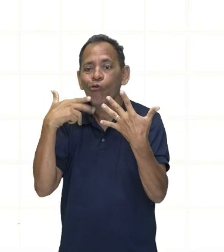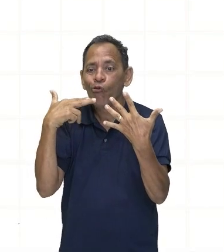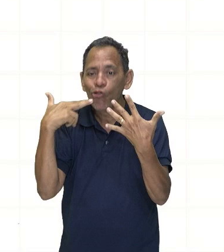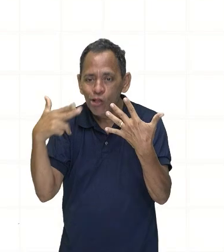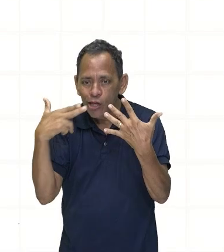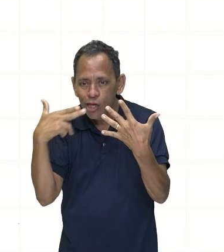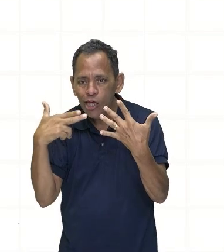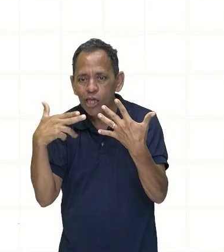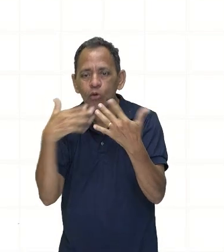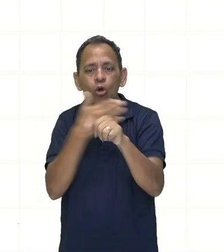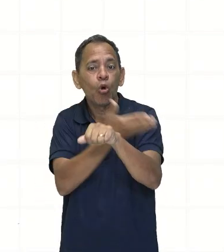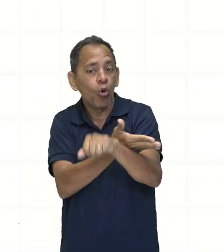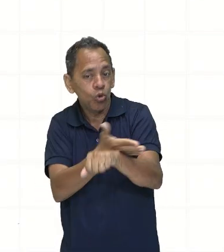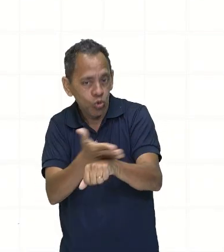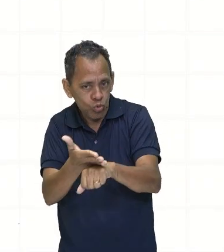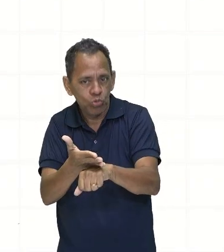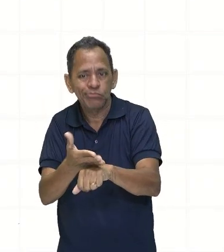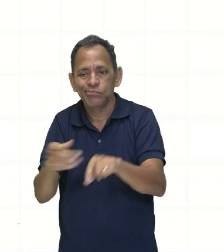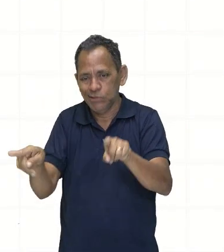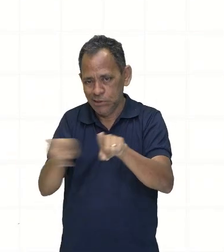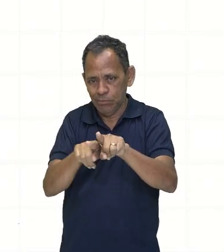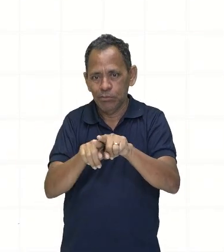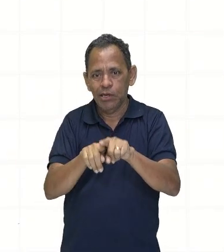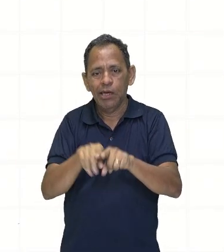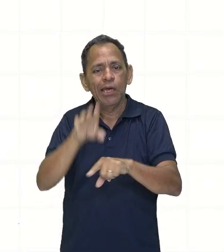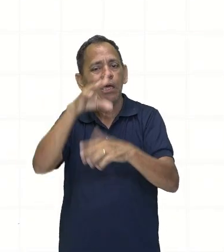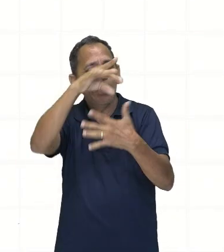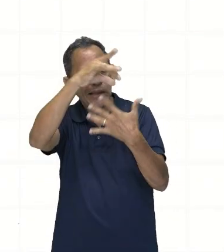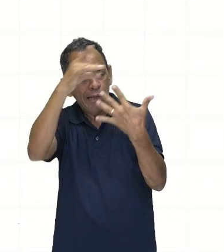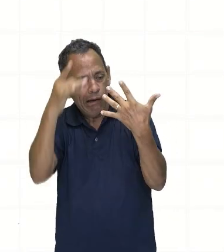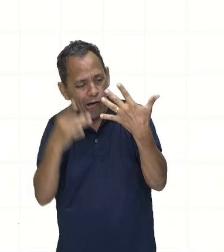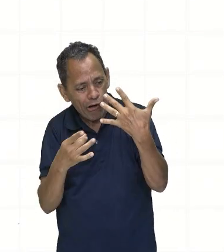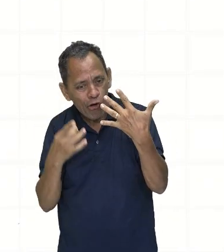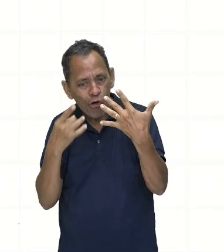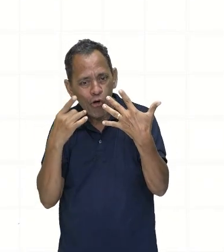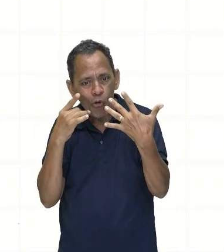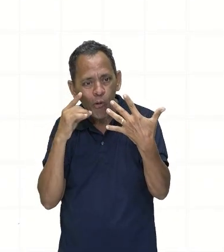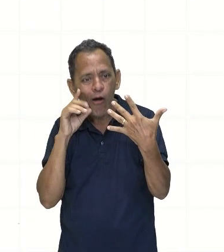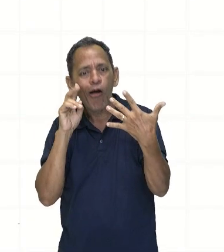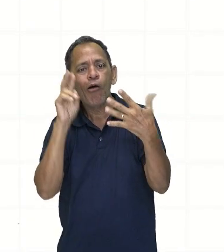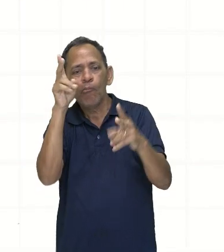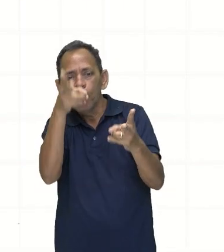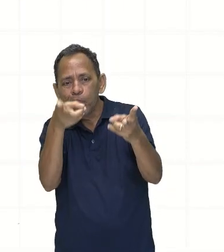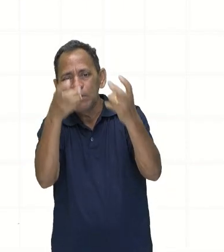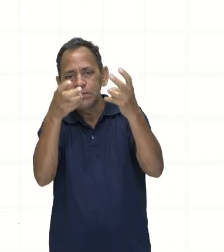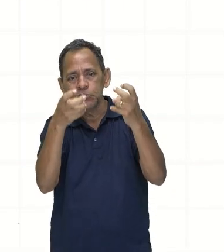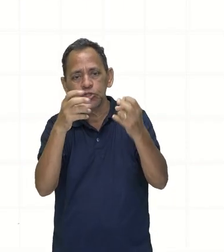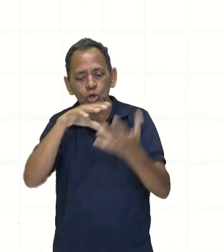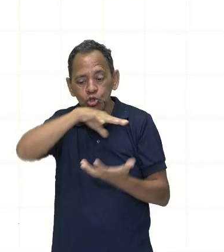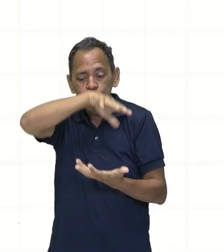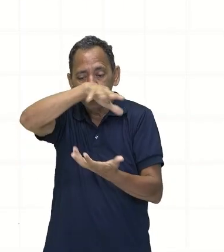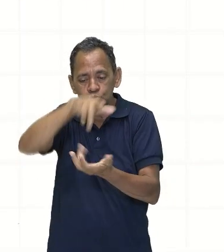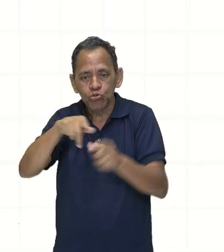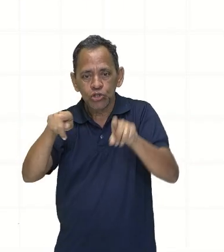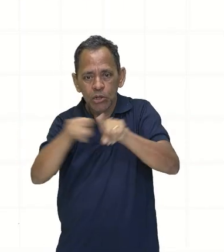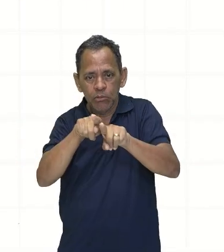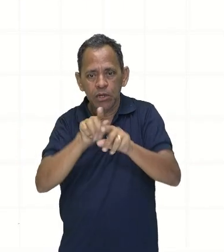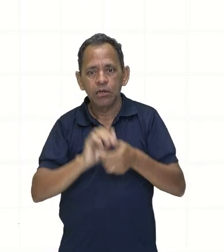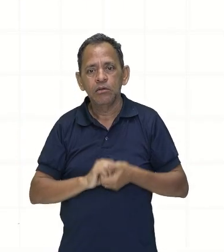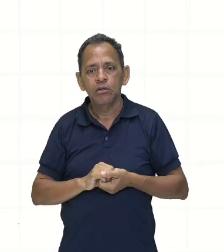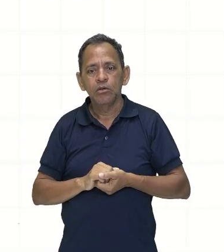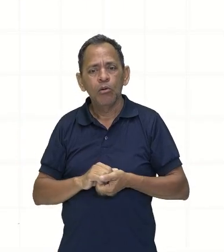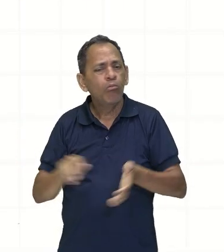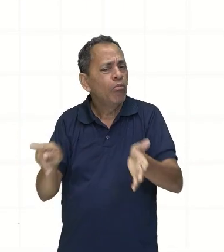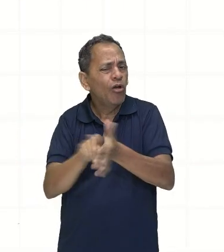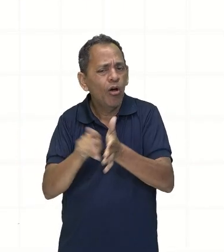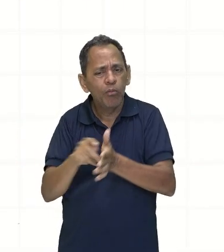seus costumes, cada um com as suas visões, né, cosmovisões próprias, cada um com a sua cultura, né?